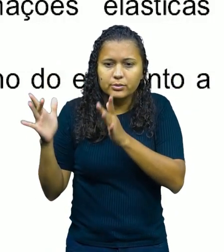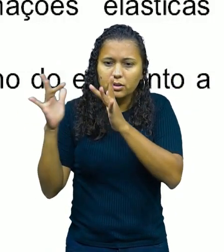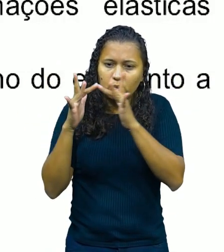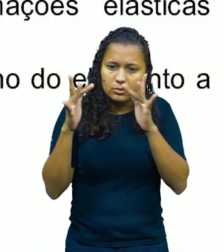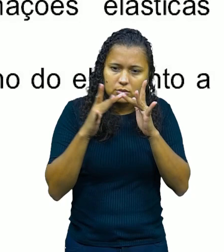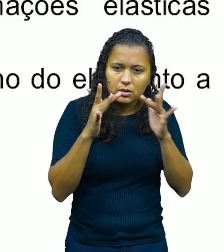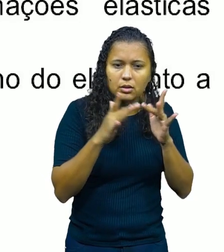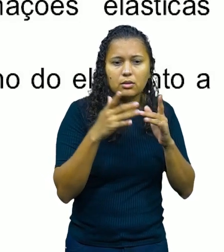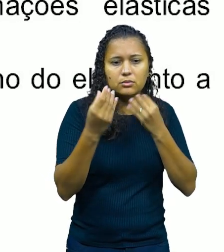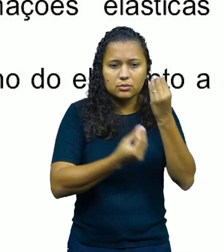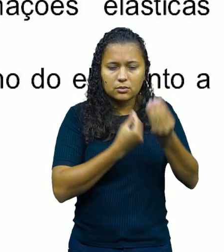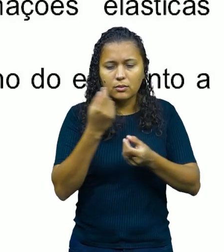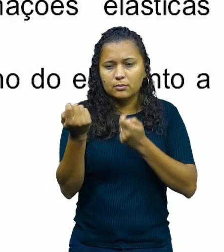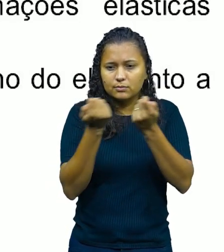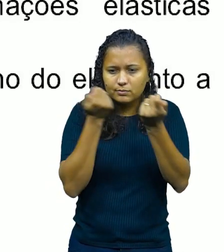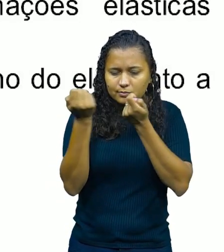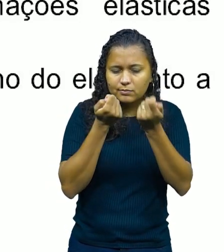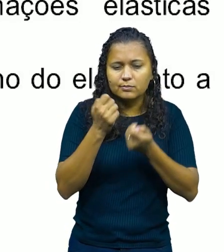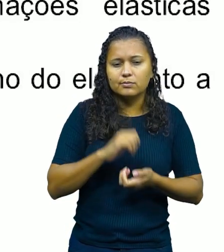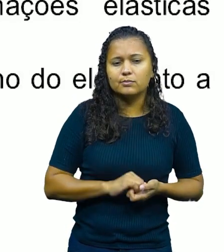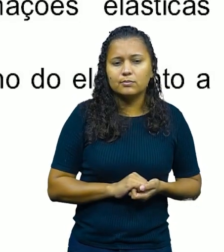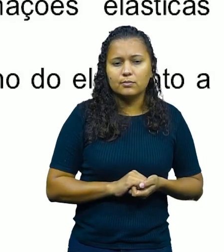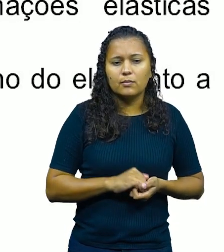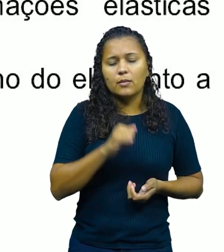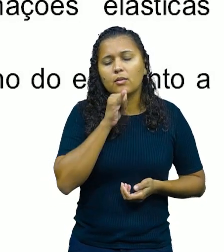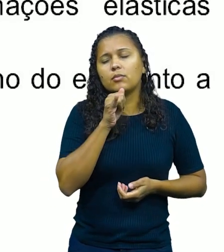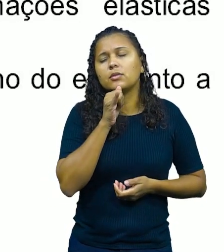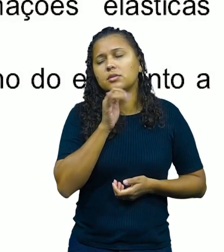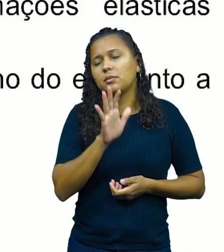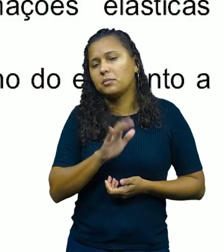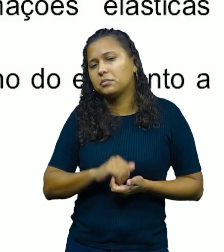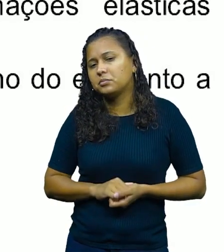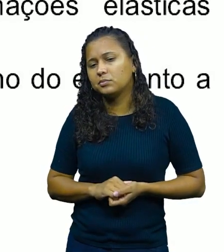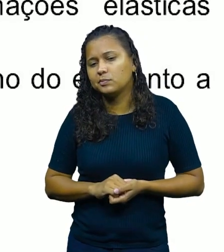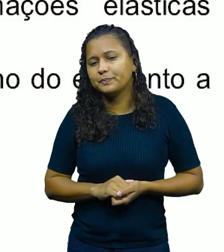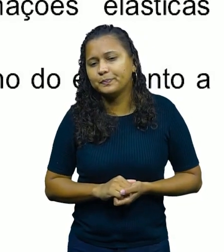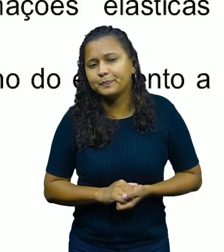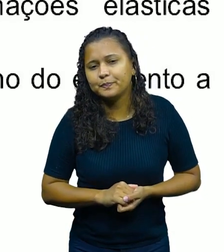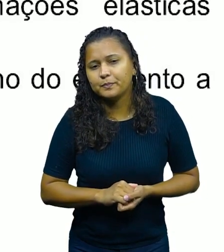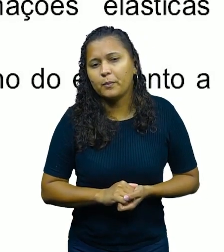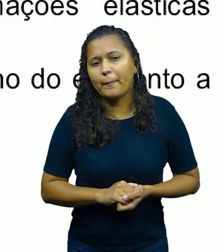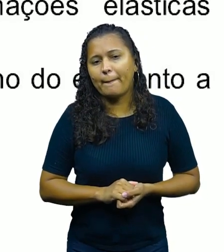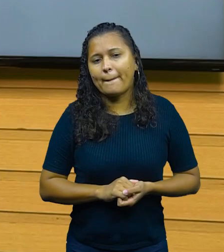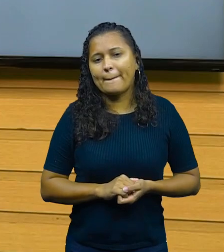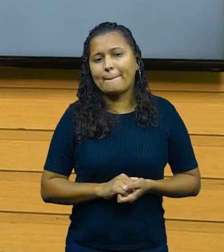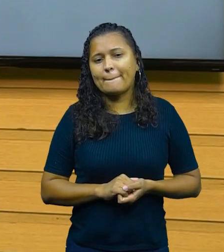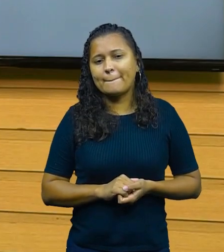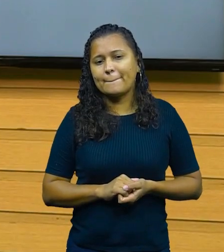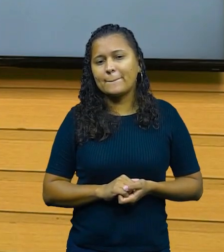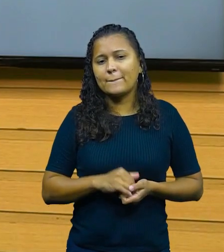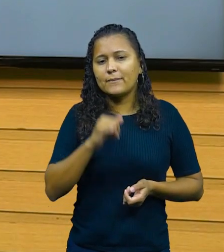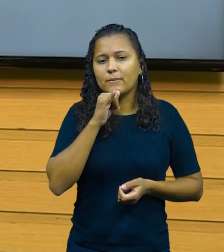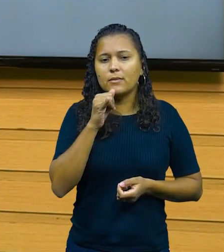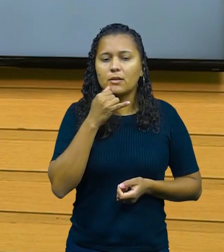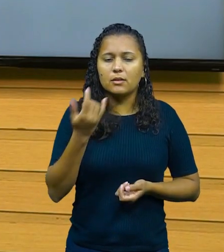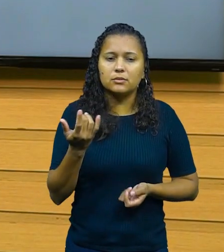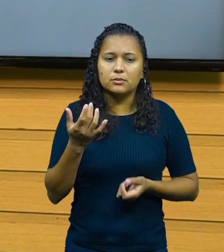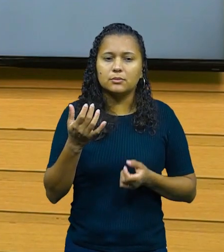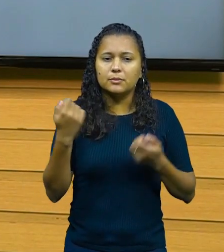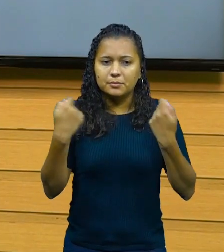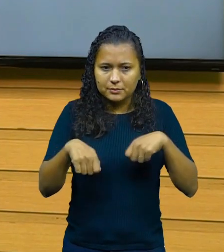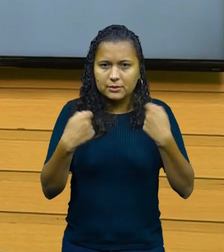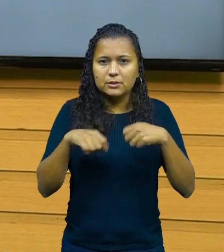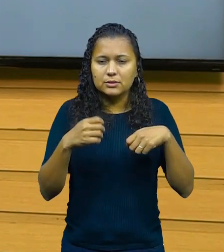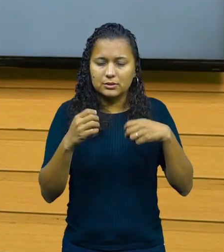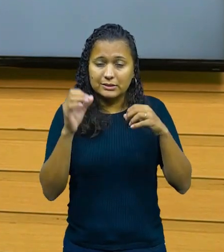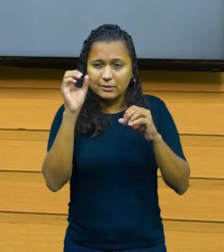dos aparelhos do elemento a ser controlado, ou seja, quando a gente está falando, por exemplo, de aparelhos de medição,